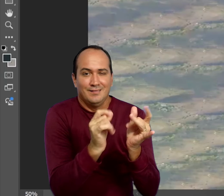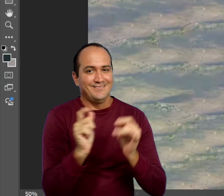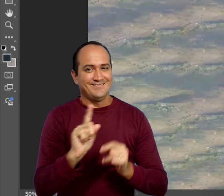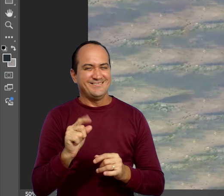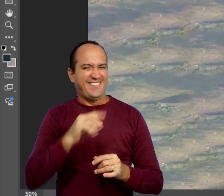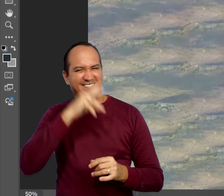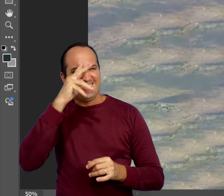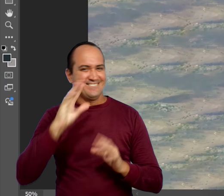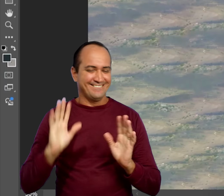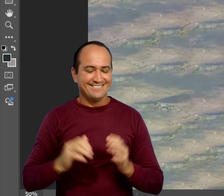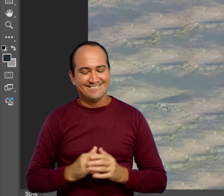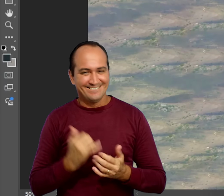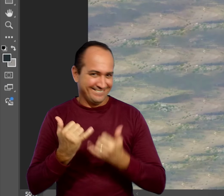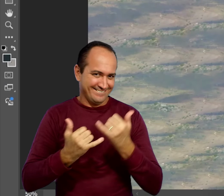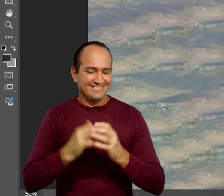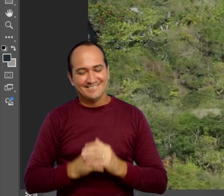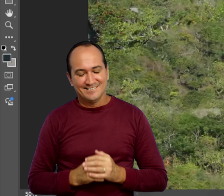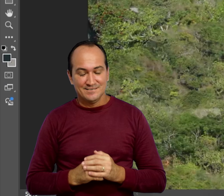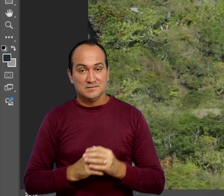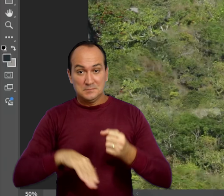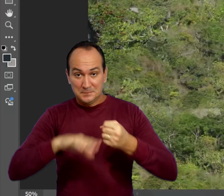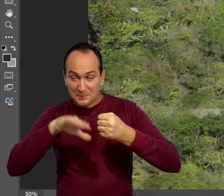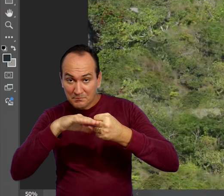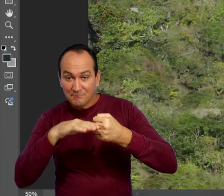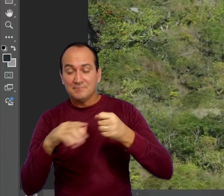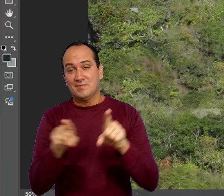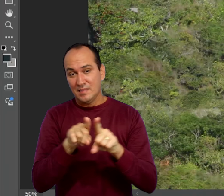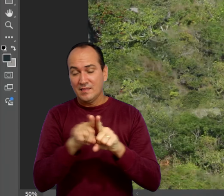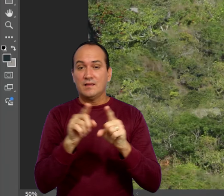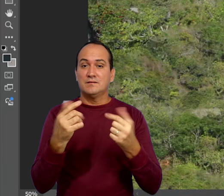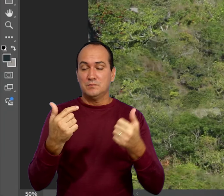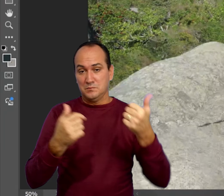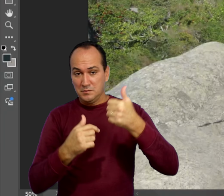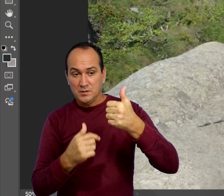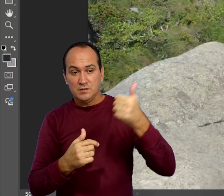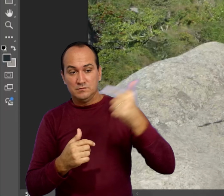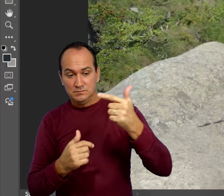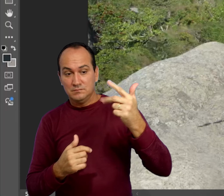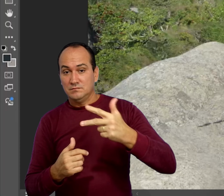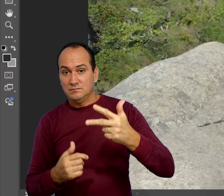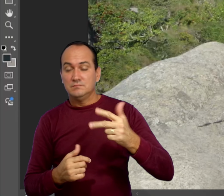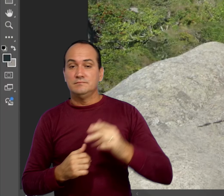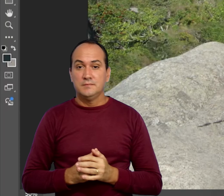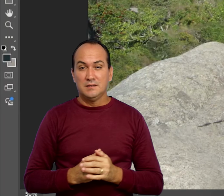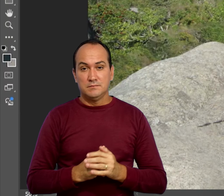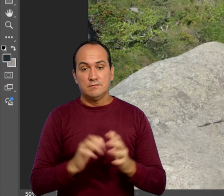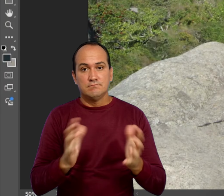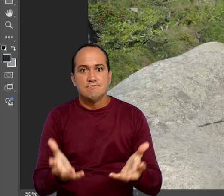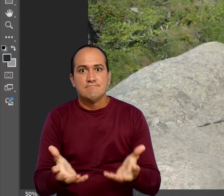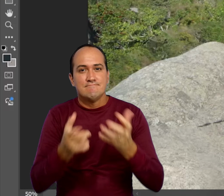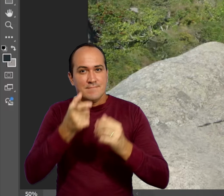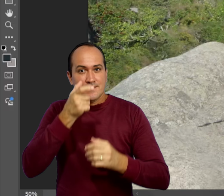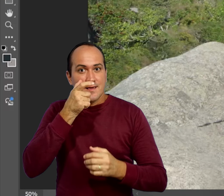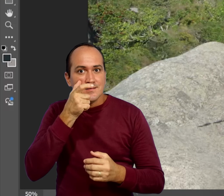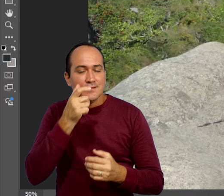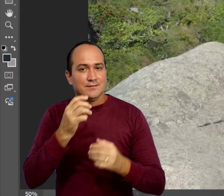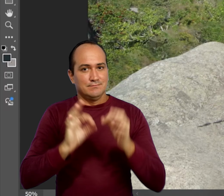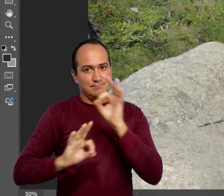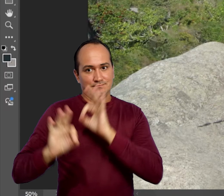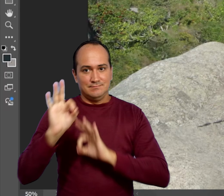tenho o plano de fundo, tenho o plano médio e tenho o primeiro plano. E também, para ficar